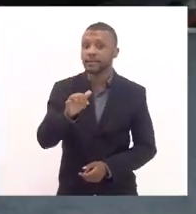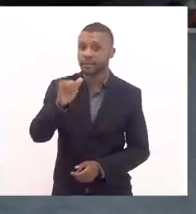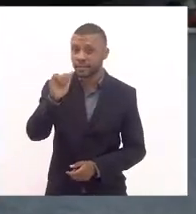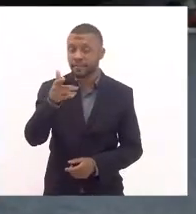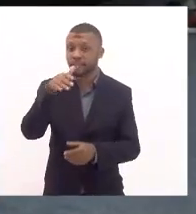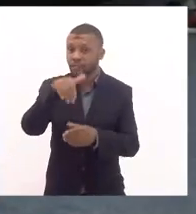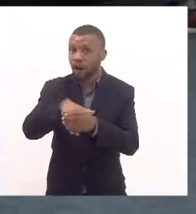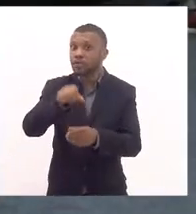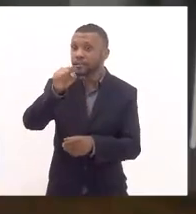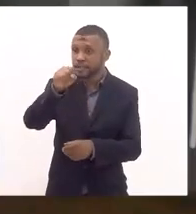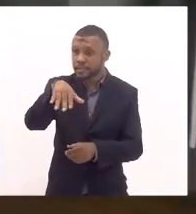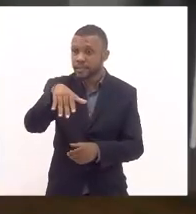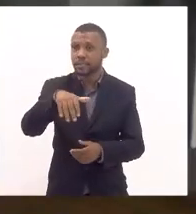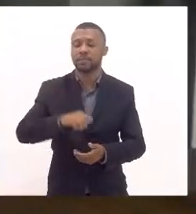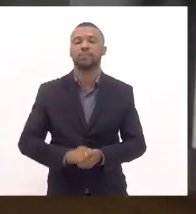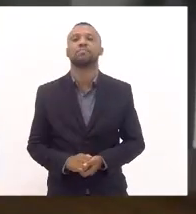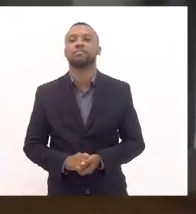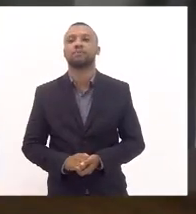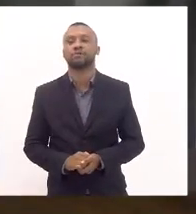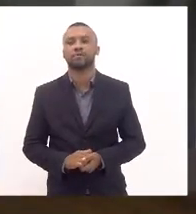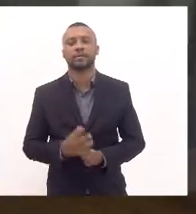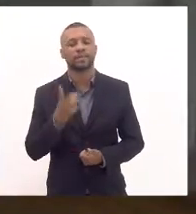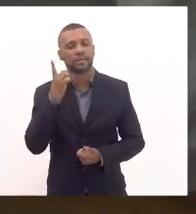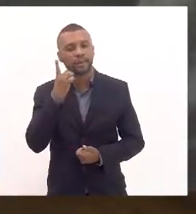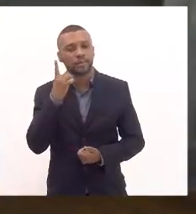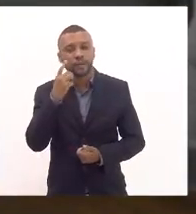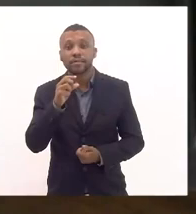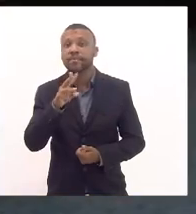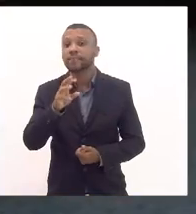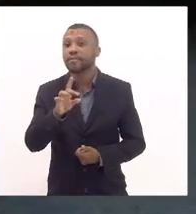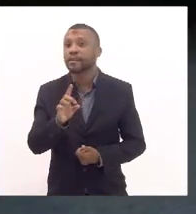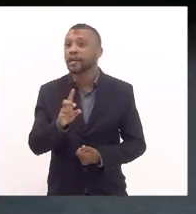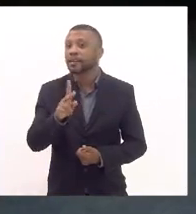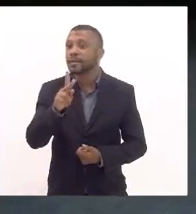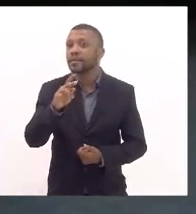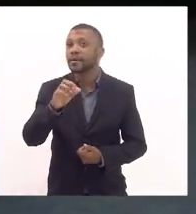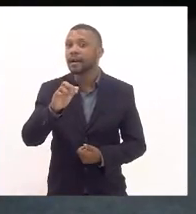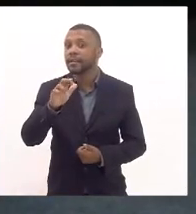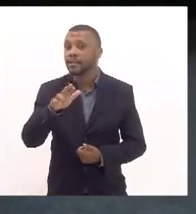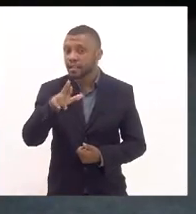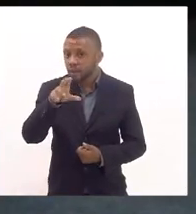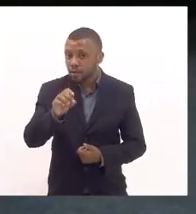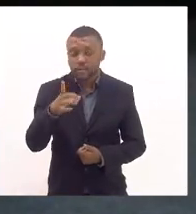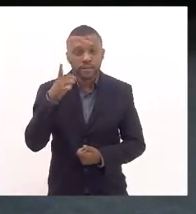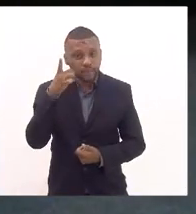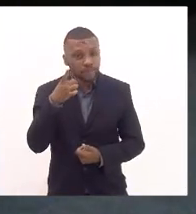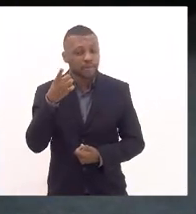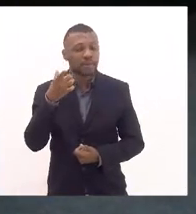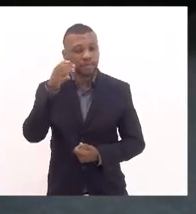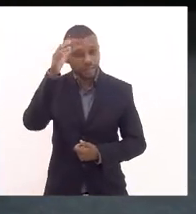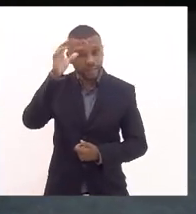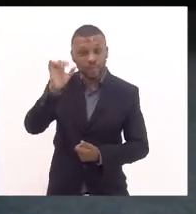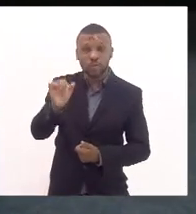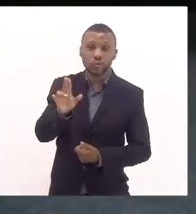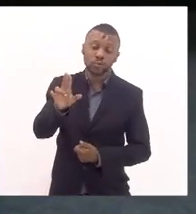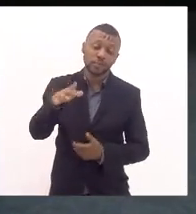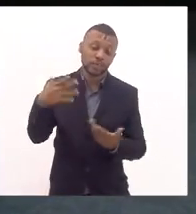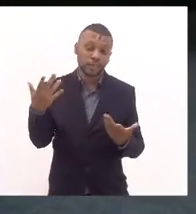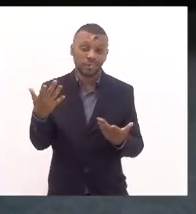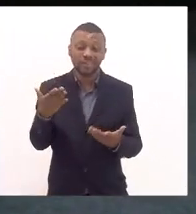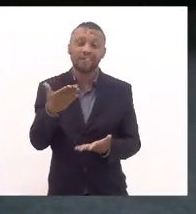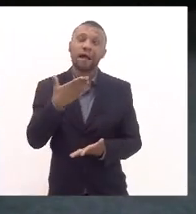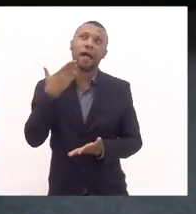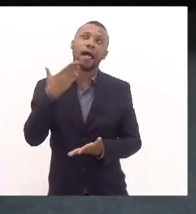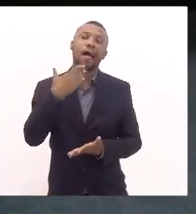presidente obrigada ele tava waldeck Carneiro Deputado a Tia Jô e nem sempre é